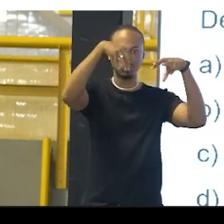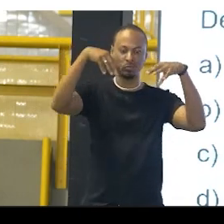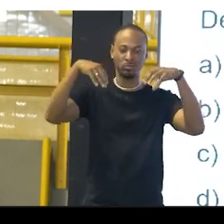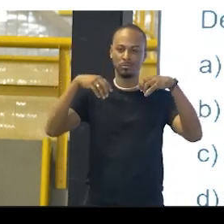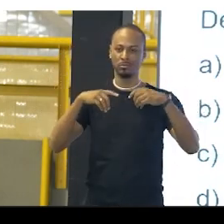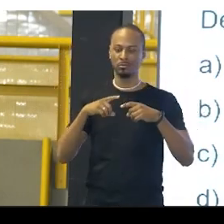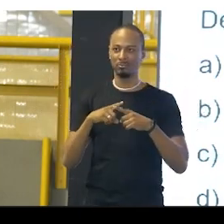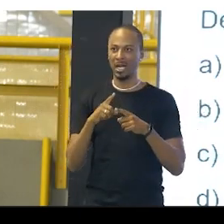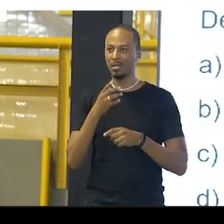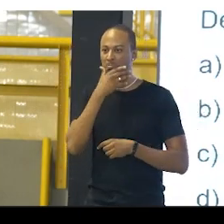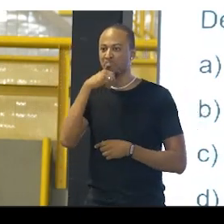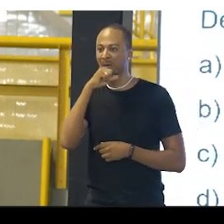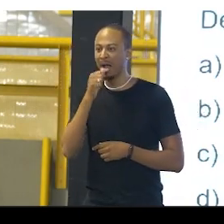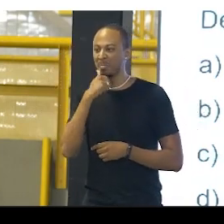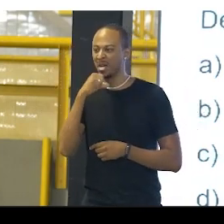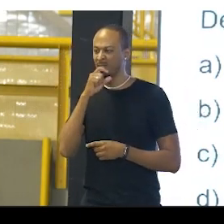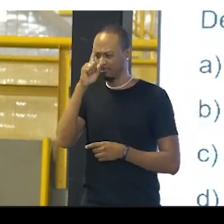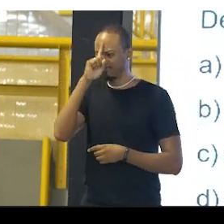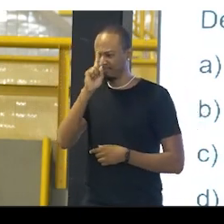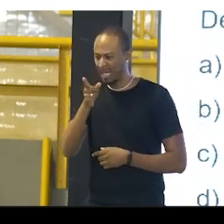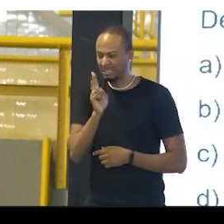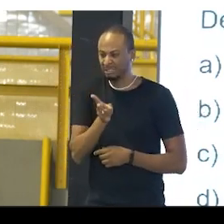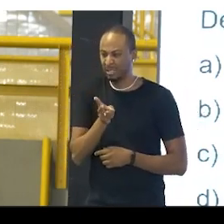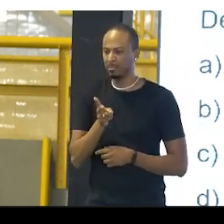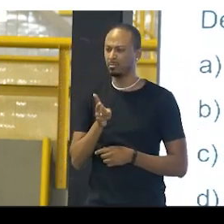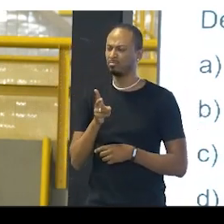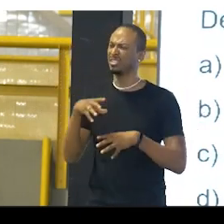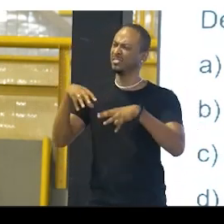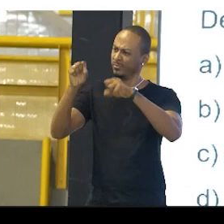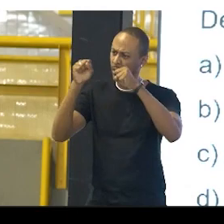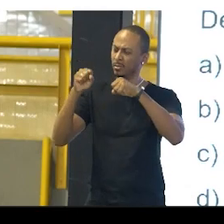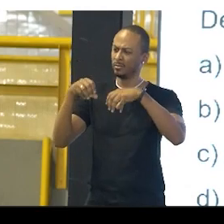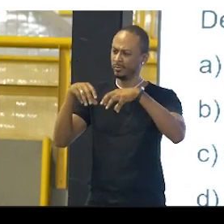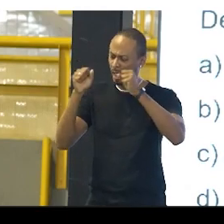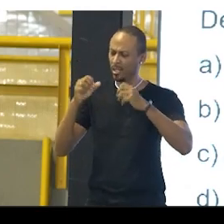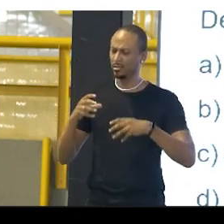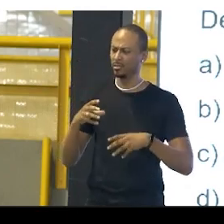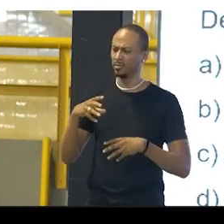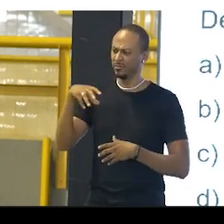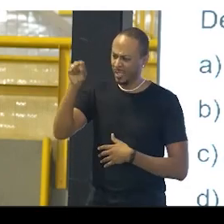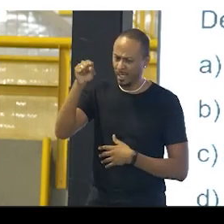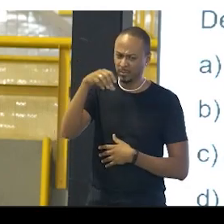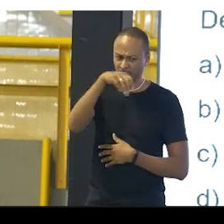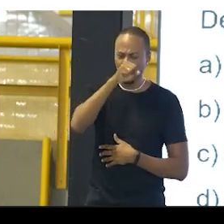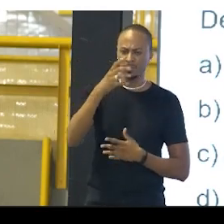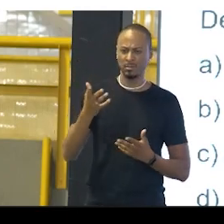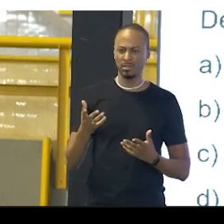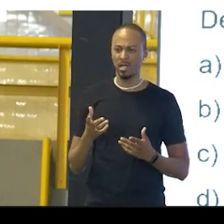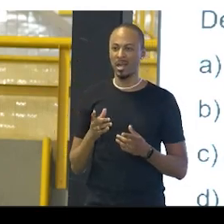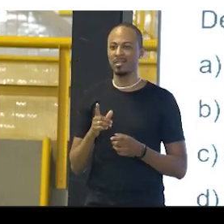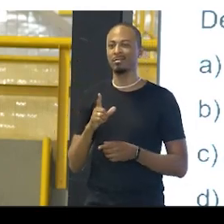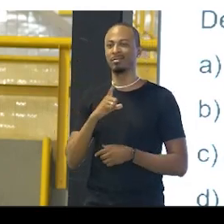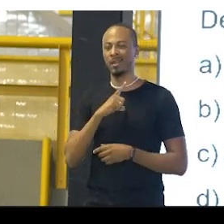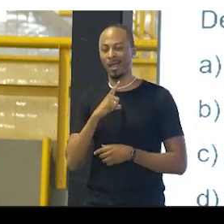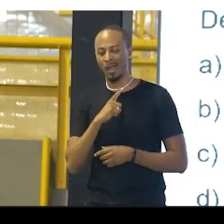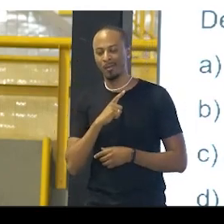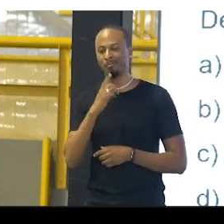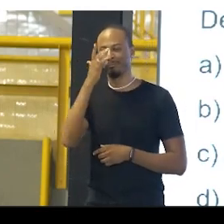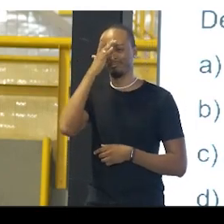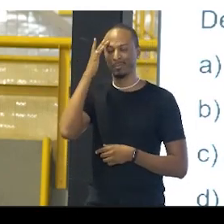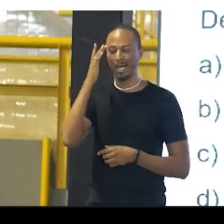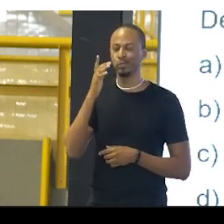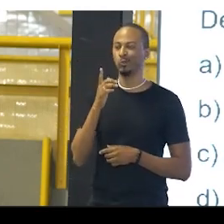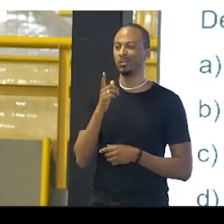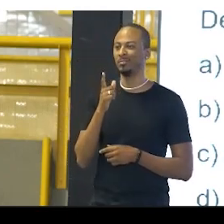mãe tem que sair correndo. Menino, fecha essa luz. Tem gente que à noite tem medo do babau, só sabe dormir